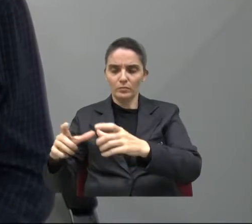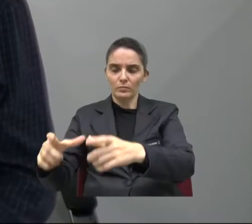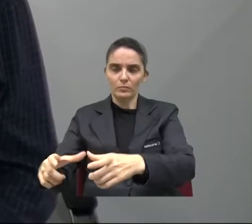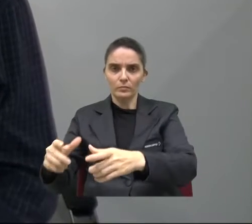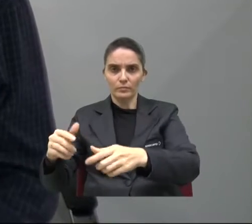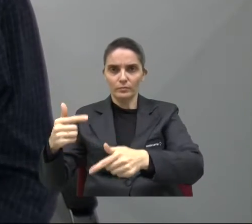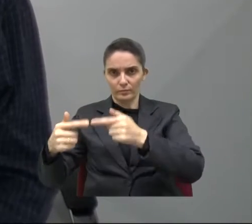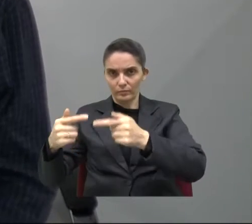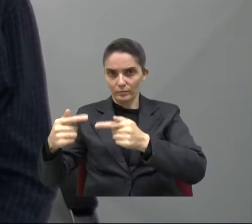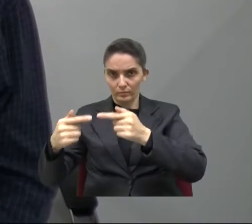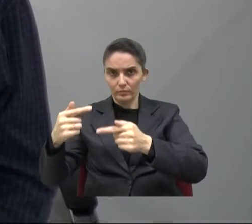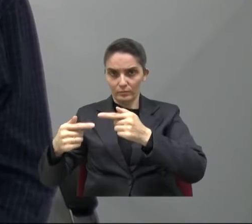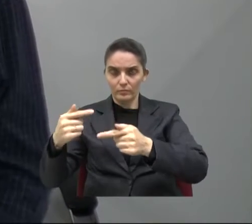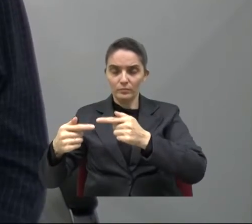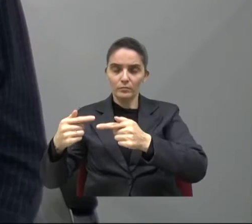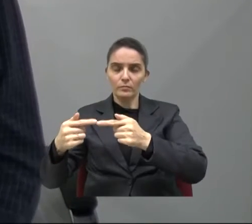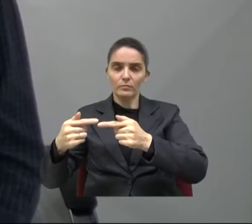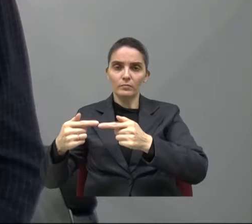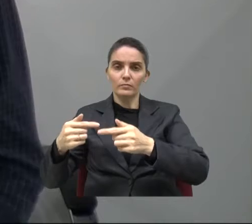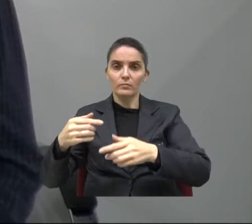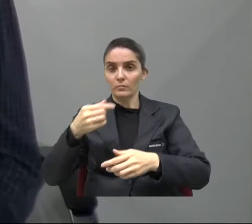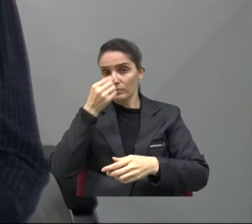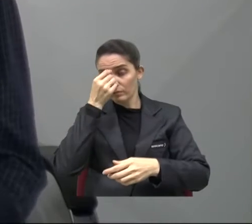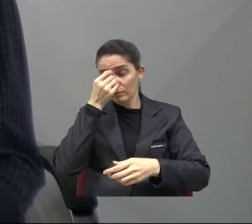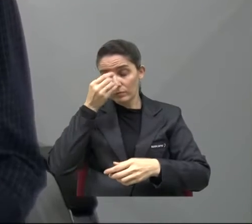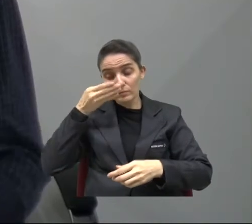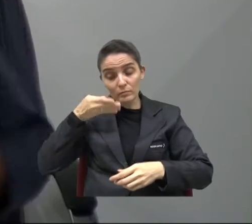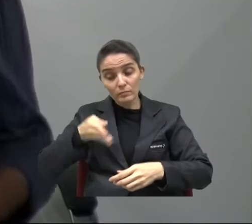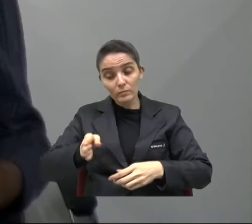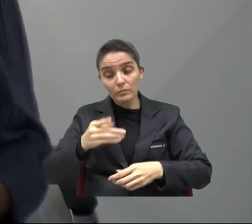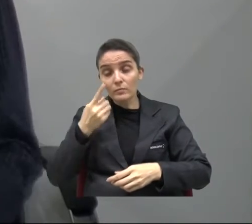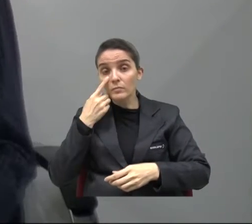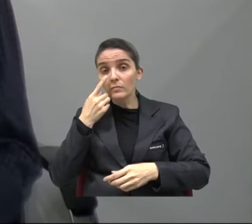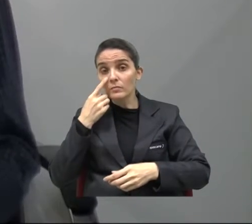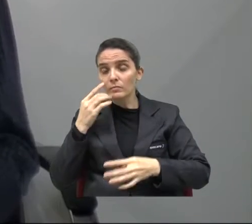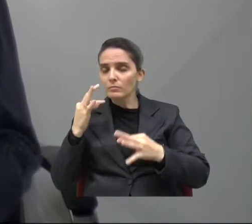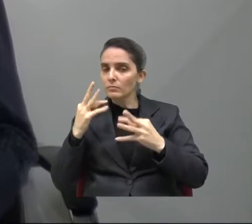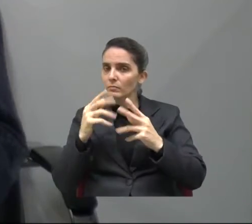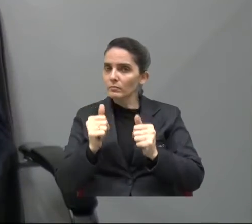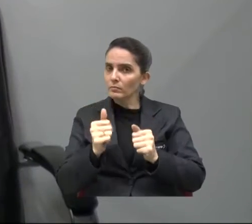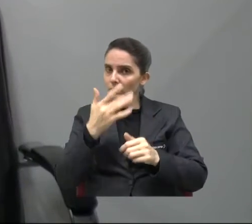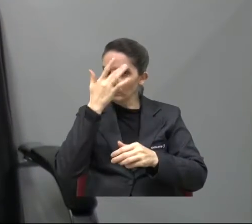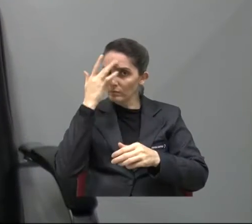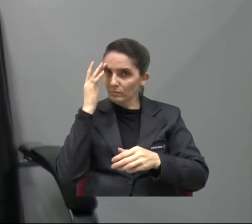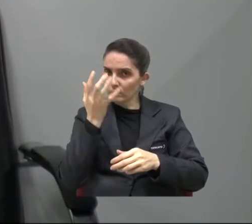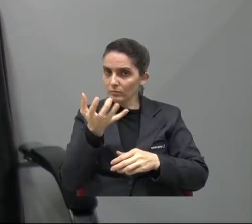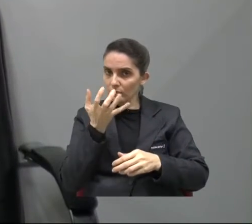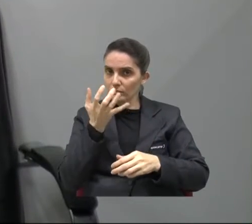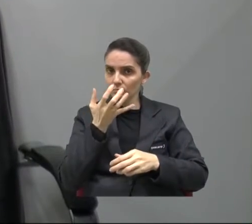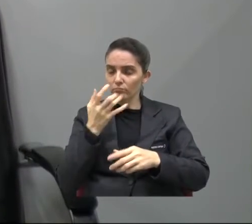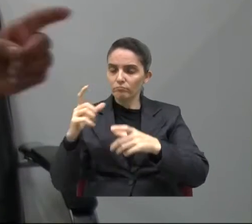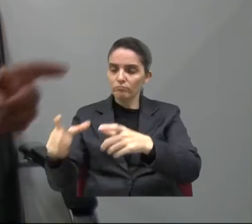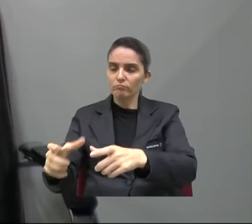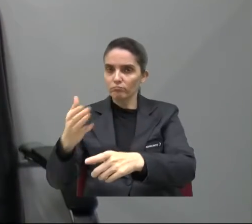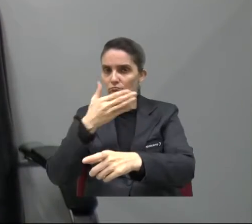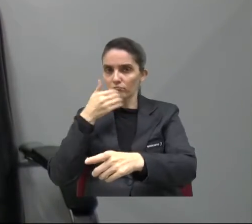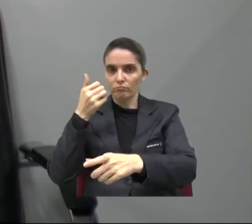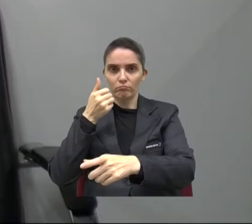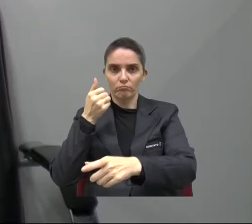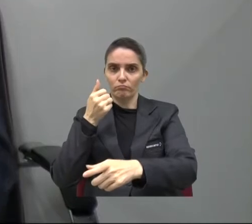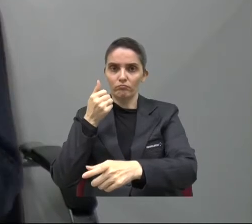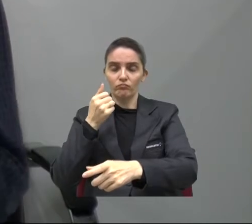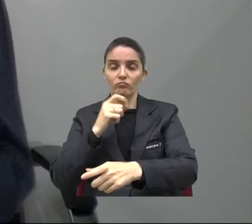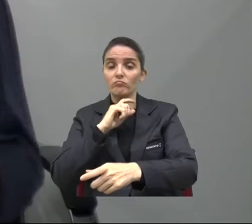Hermínia Liberti, no Jardim Giotto. Todo mundo quer que melhore aquela situação. Não tem uma pessoa,